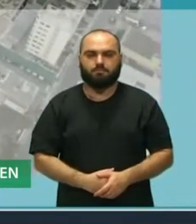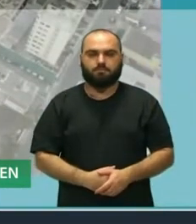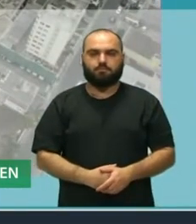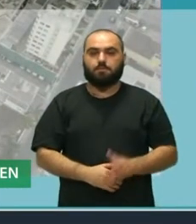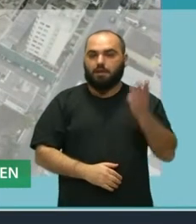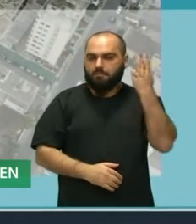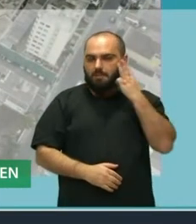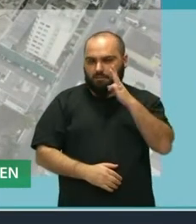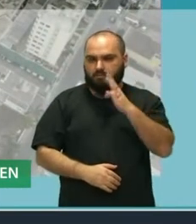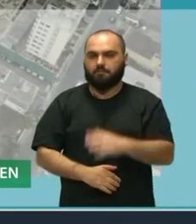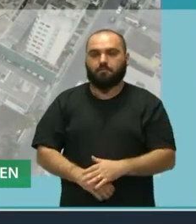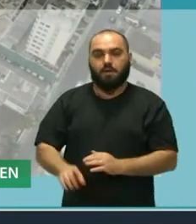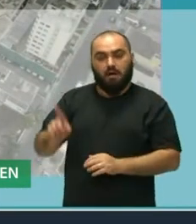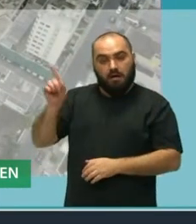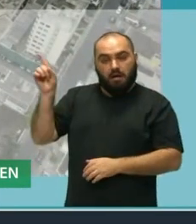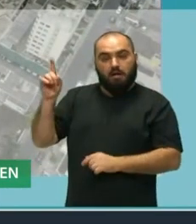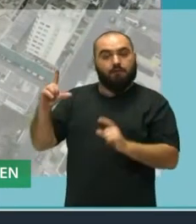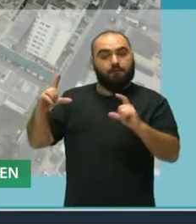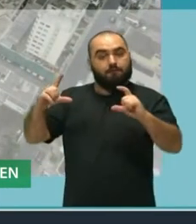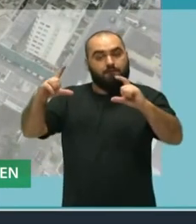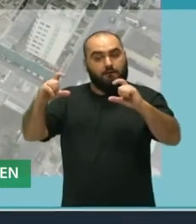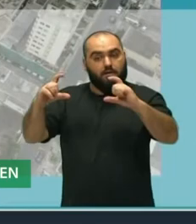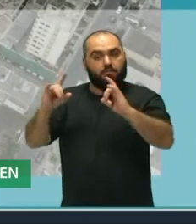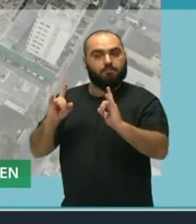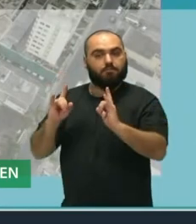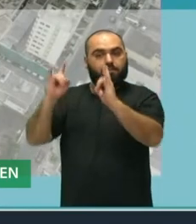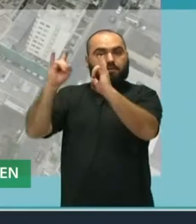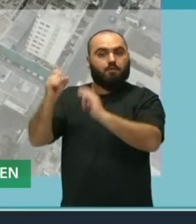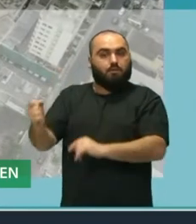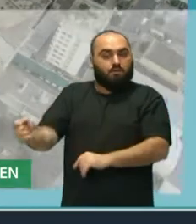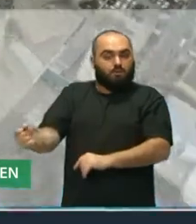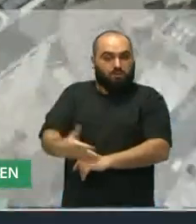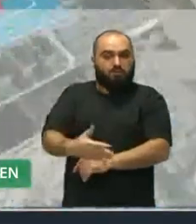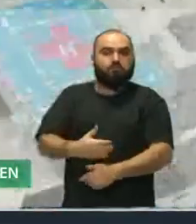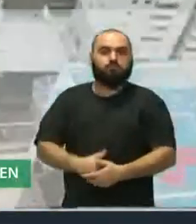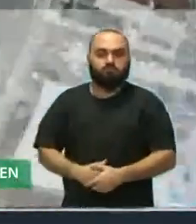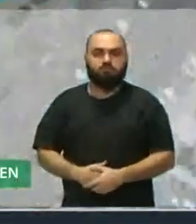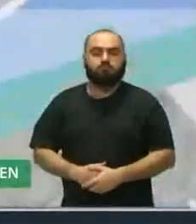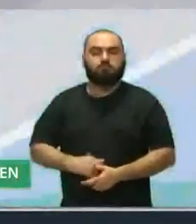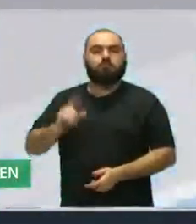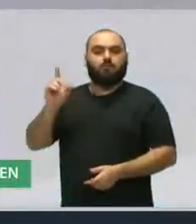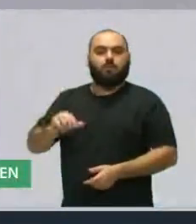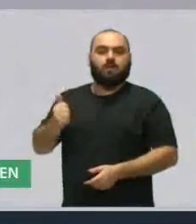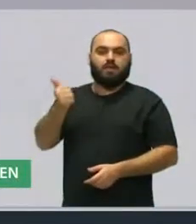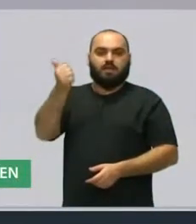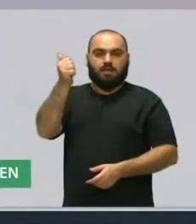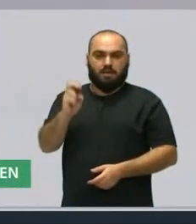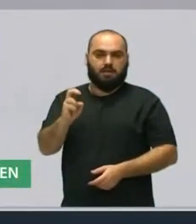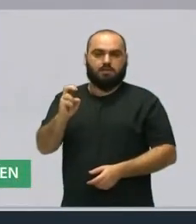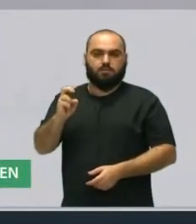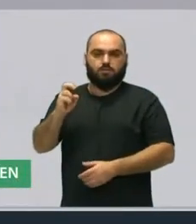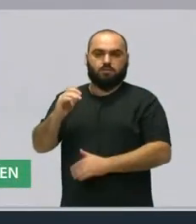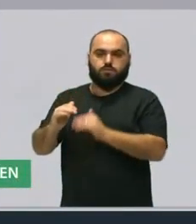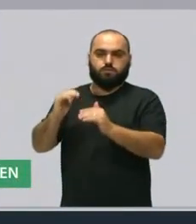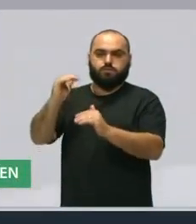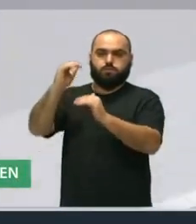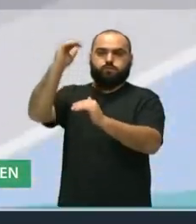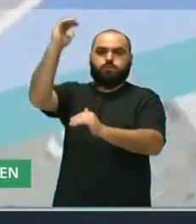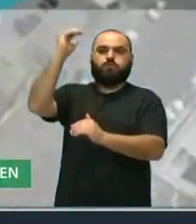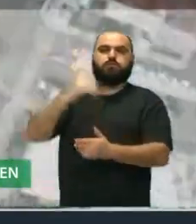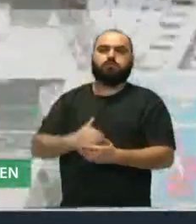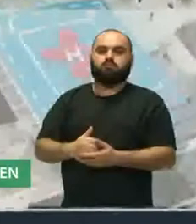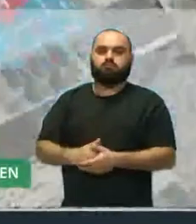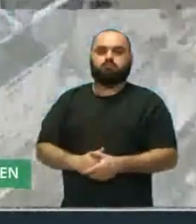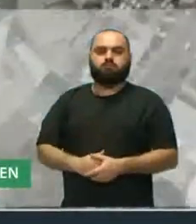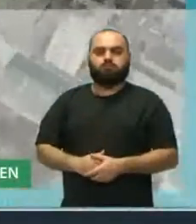R$ 51.359 milhões. Aqui a foto do edifício, não é? Realmente é um prédio de 15 andares. Talvez nesse momento por fora ele não